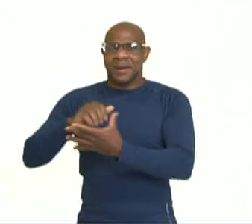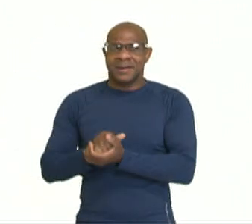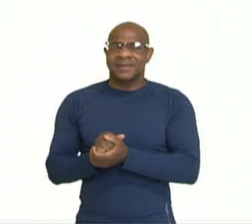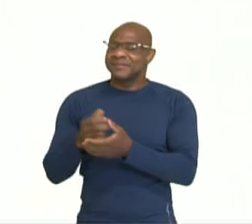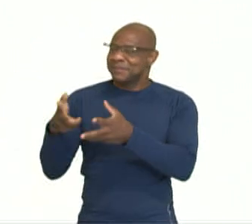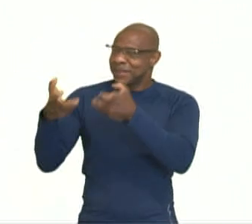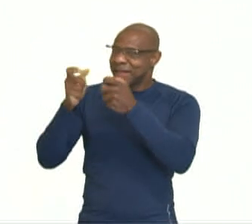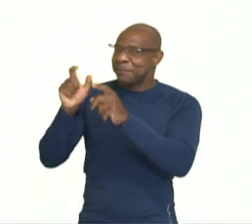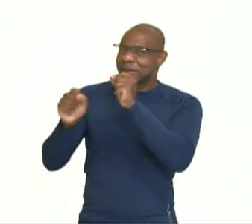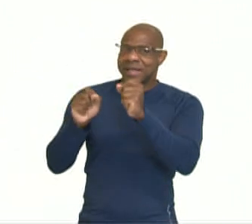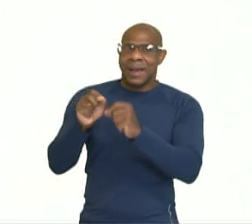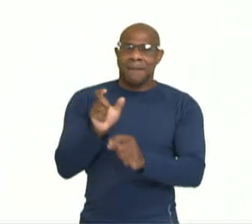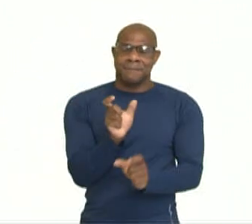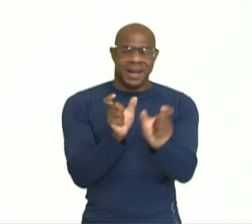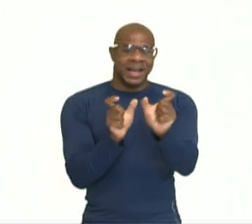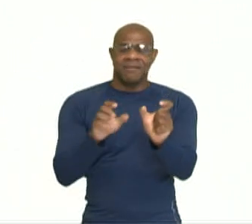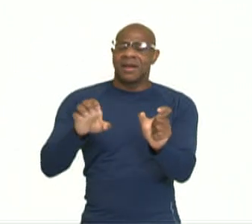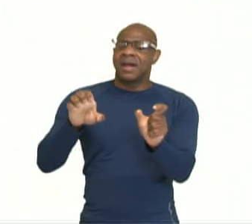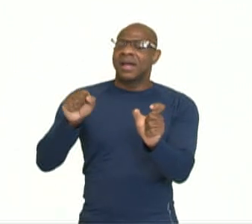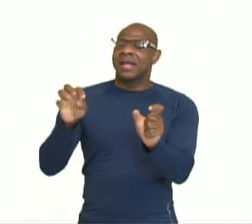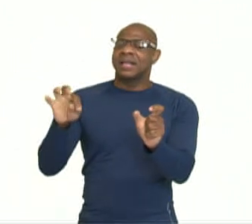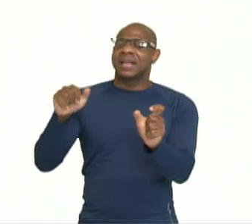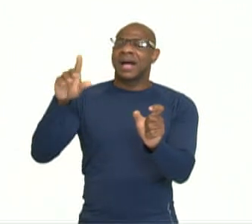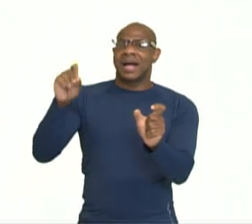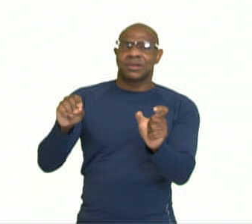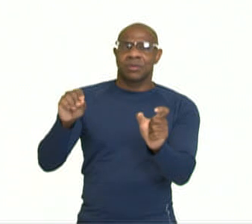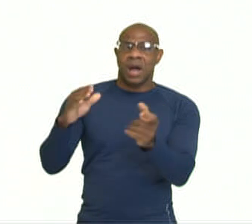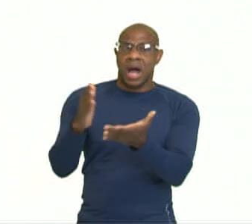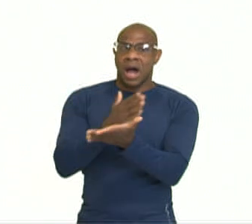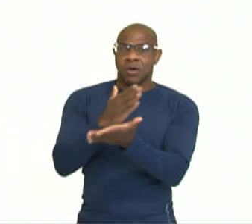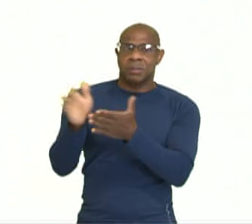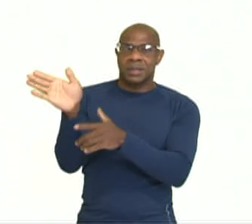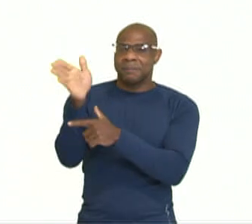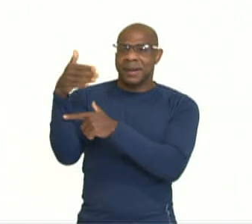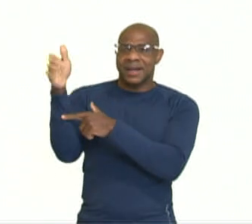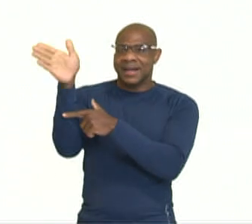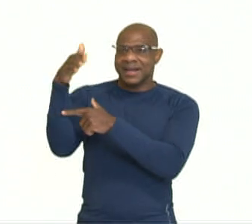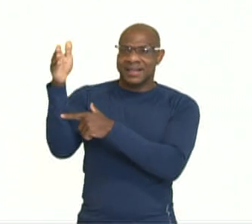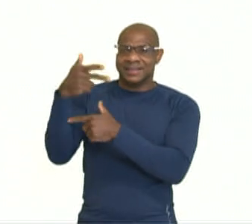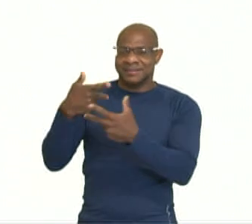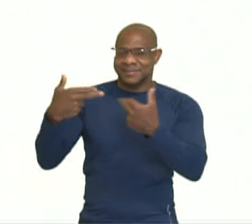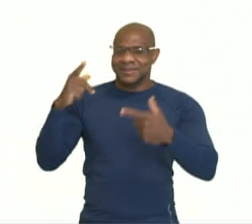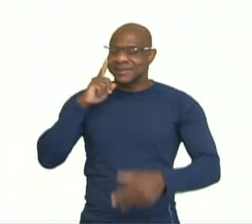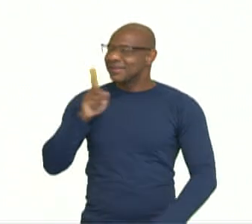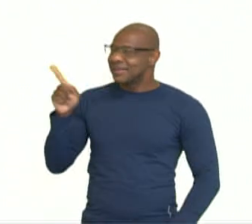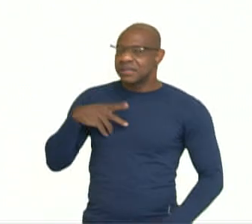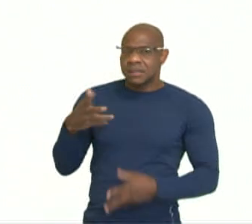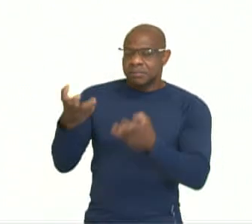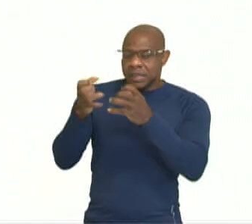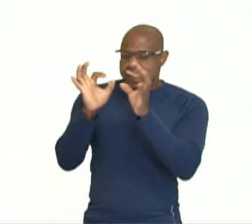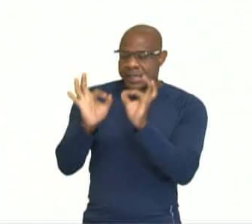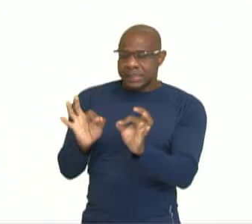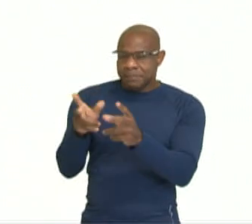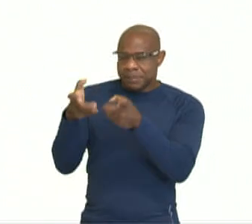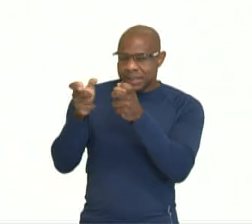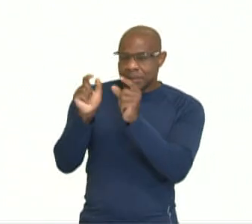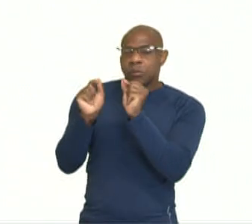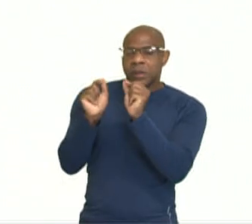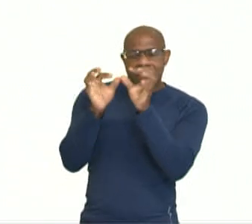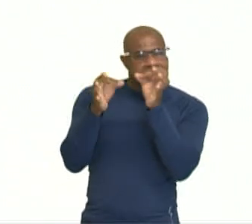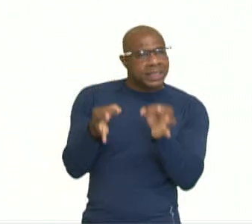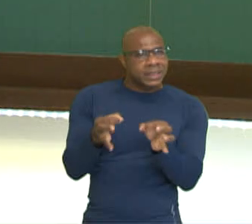Estado. Então, ali destacado algumas bandeiras em que literalmente nos dão a certeza da